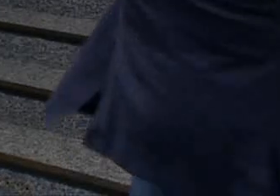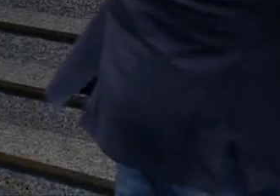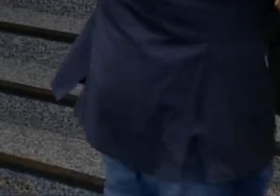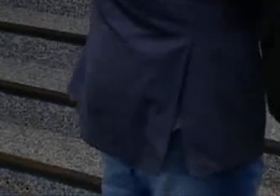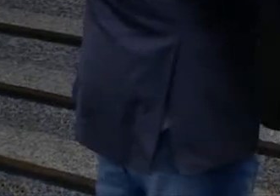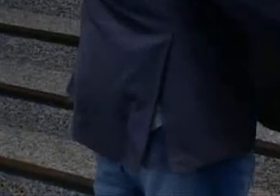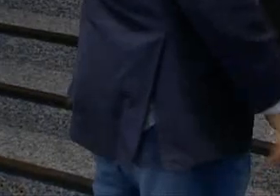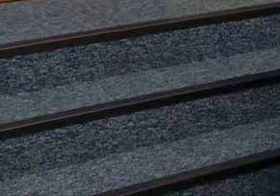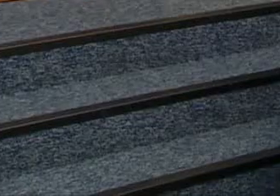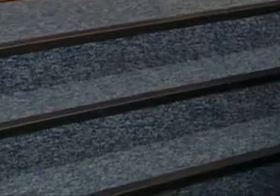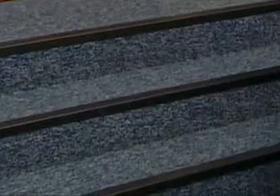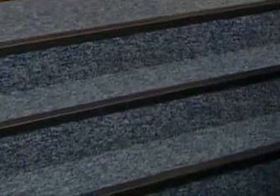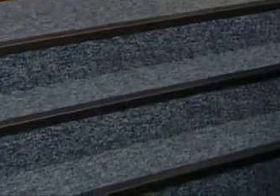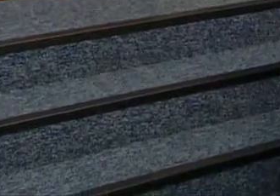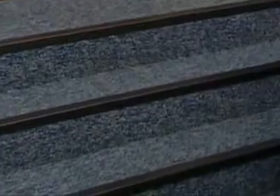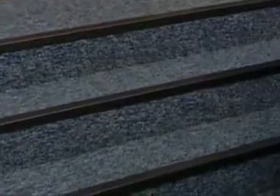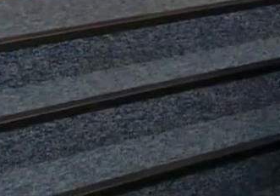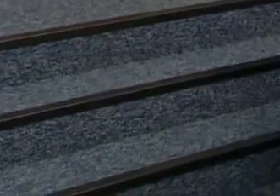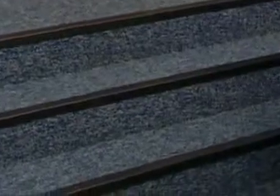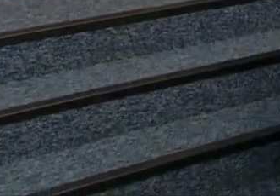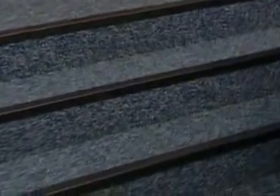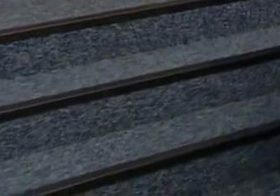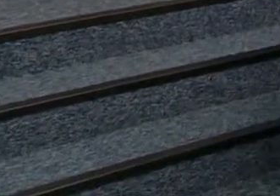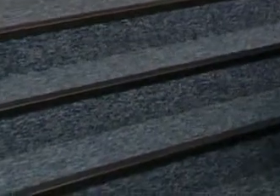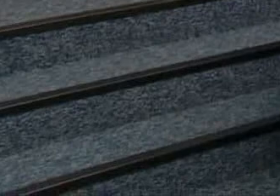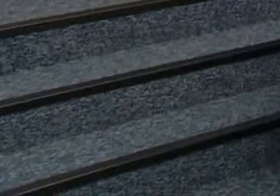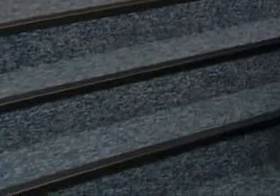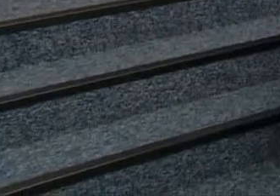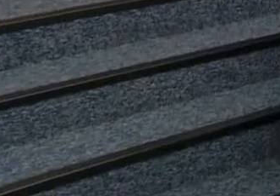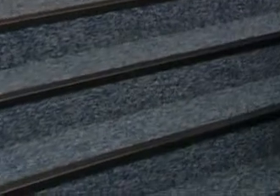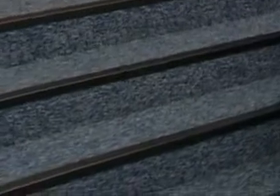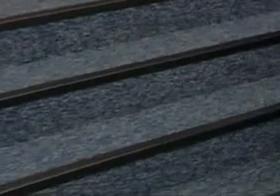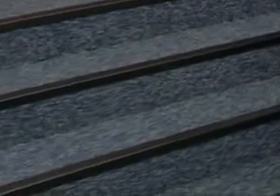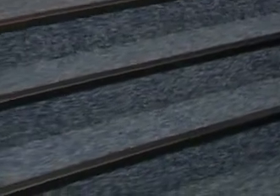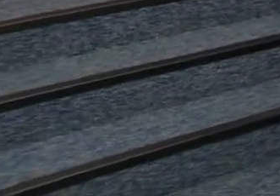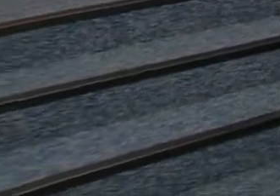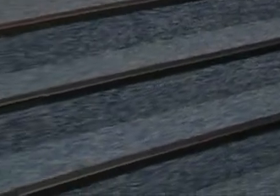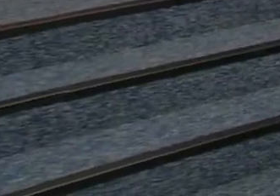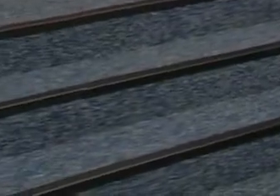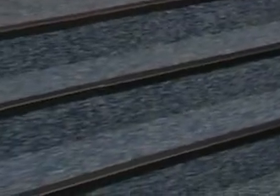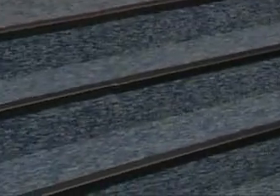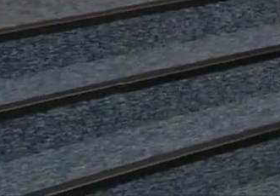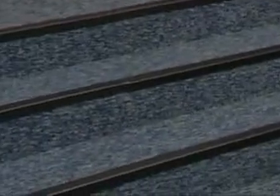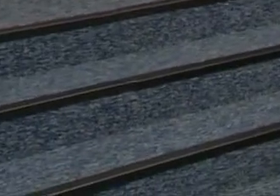fotográfico com homenageado dessa manhã.